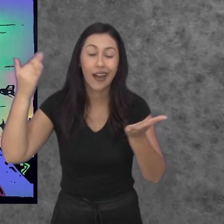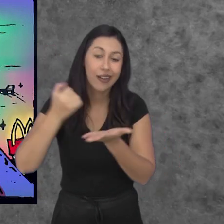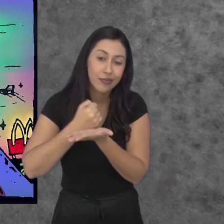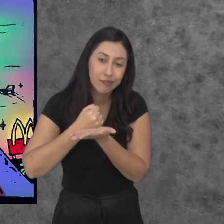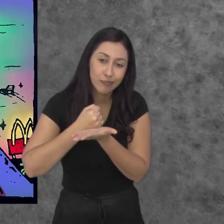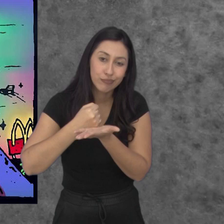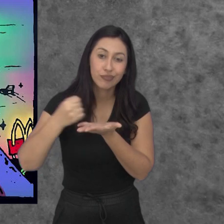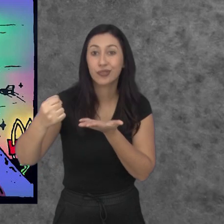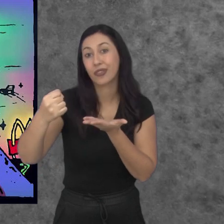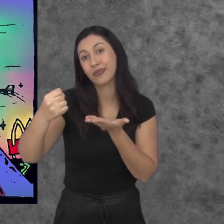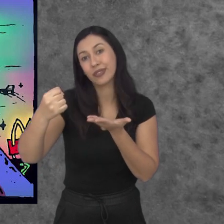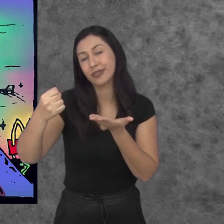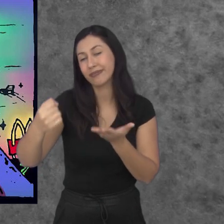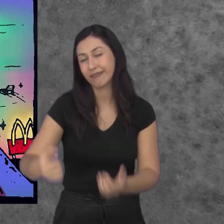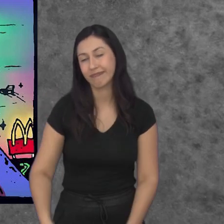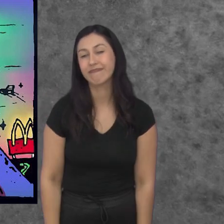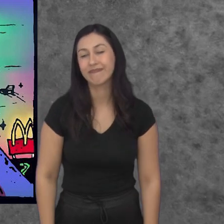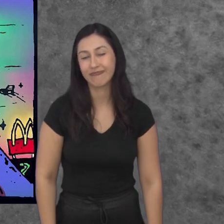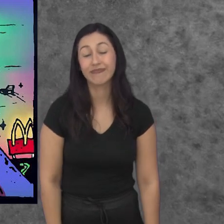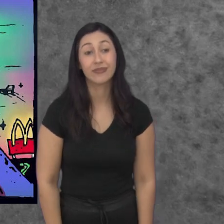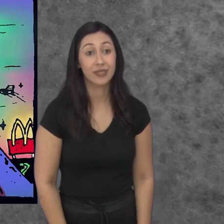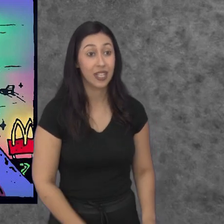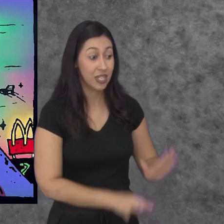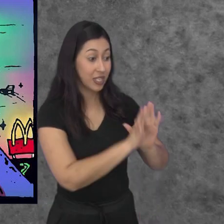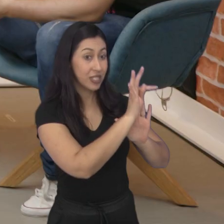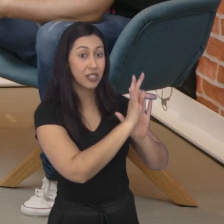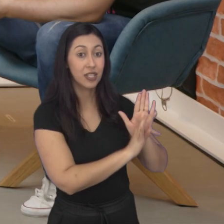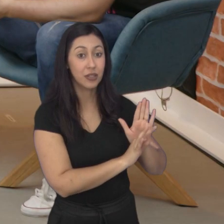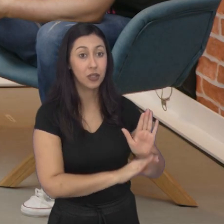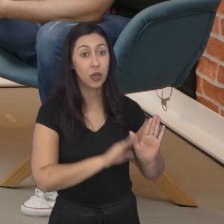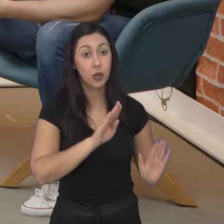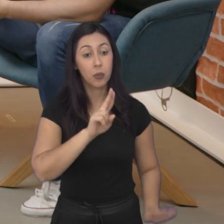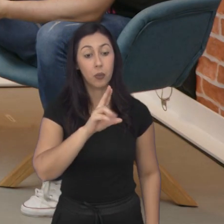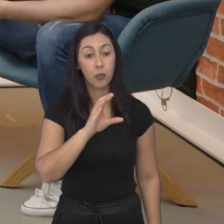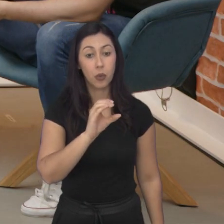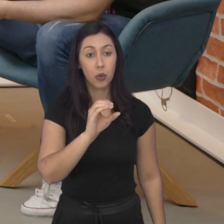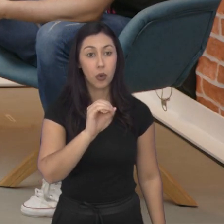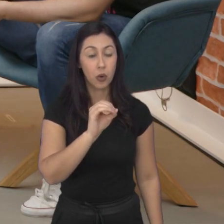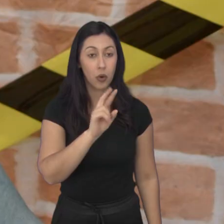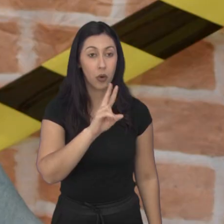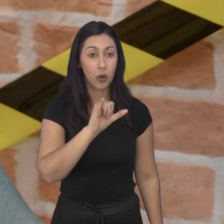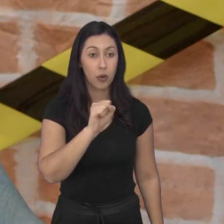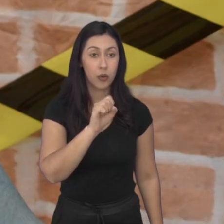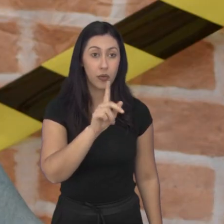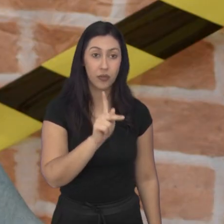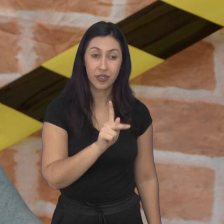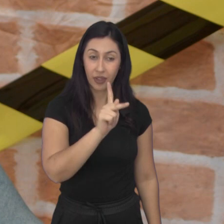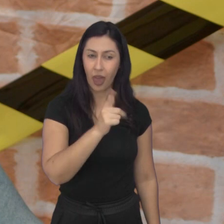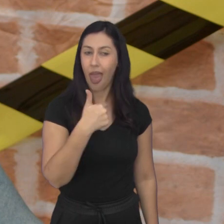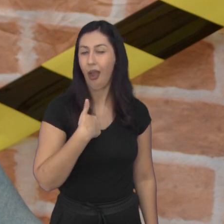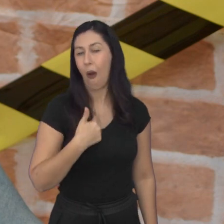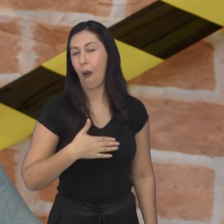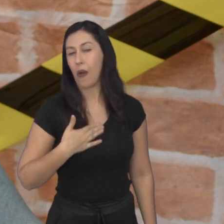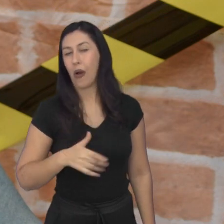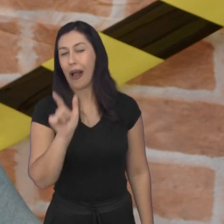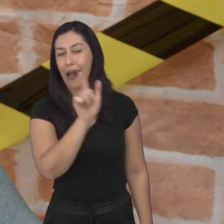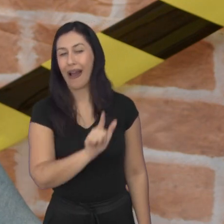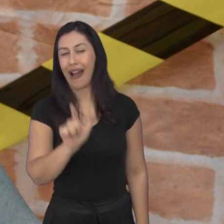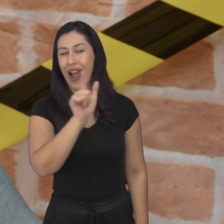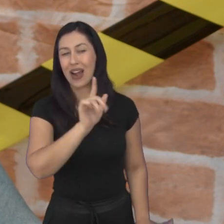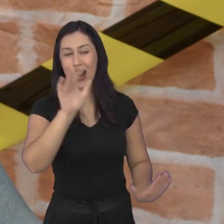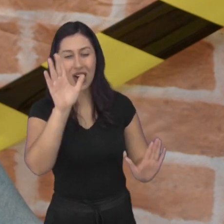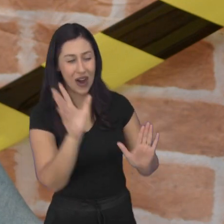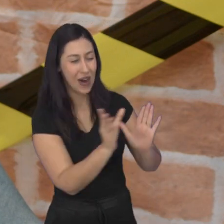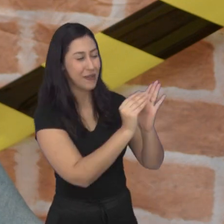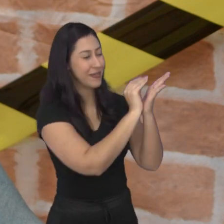não há nada pior que tarde demais. Esse texto é do Bukowski. E eu gosto muito de introduzir literatura e